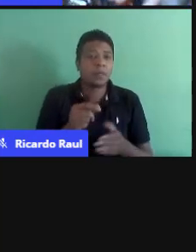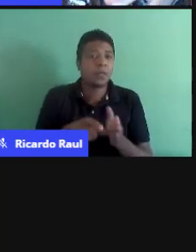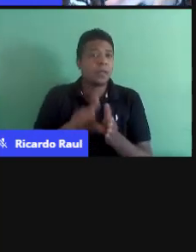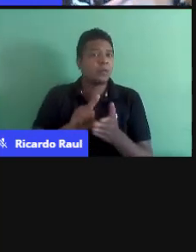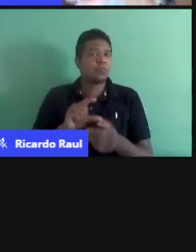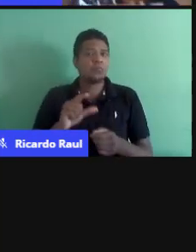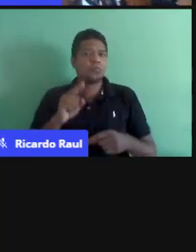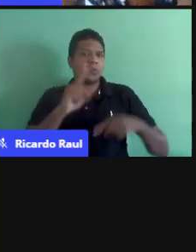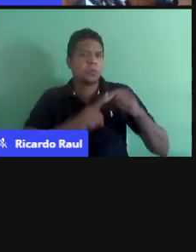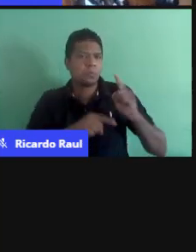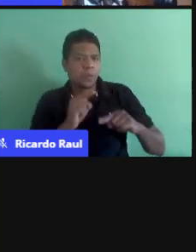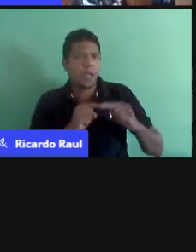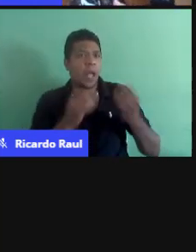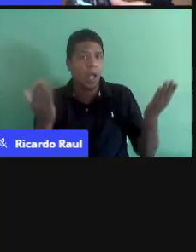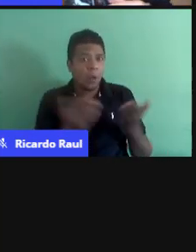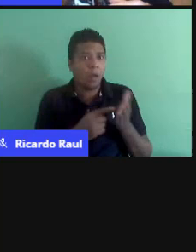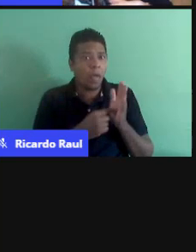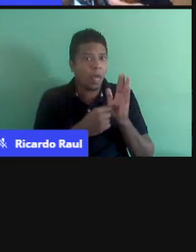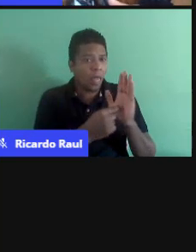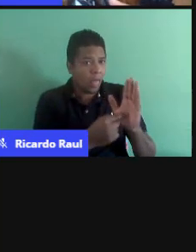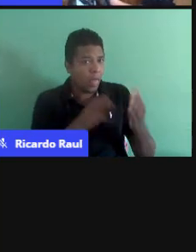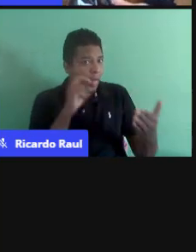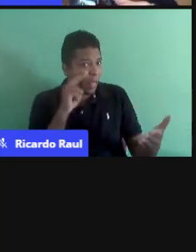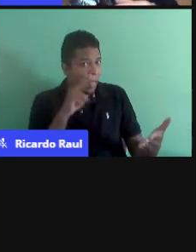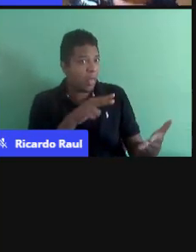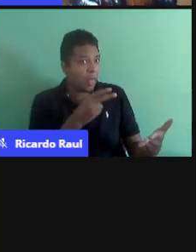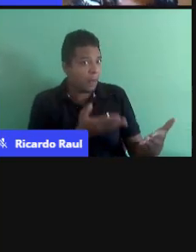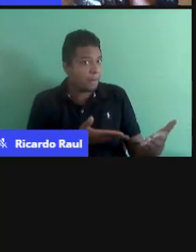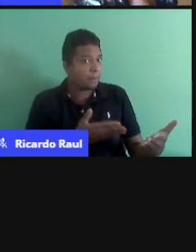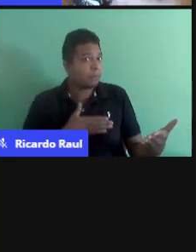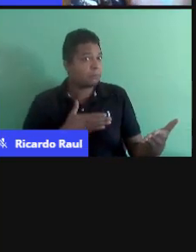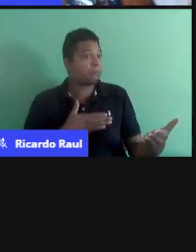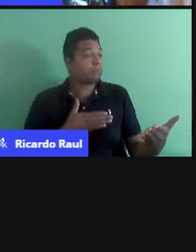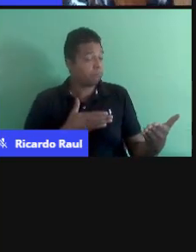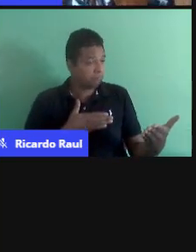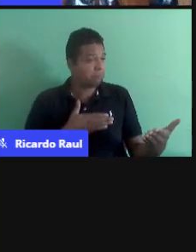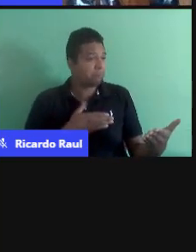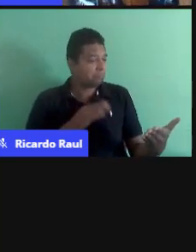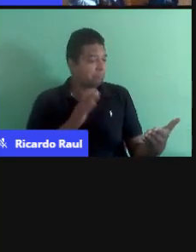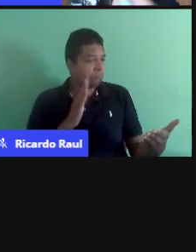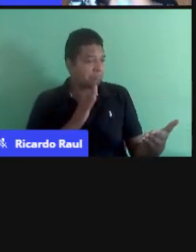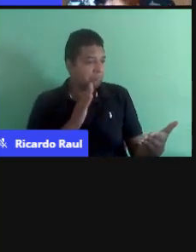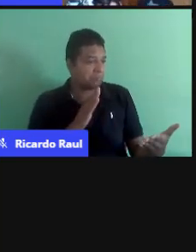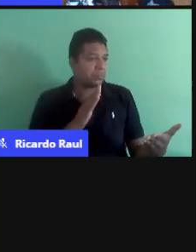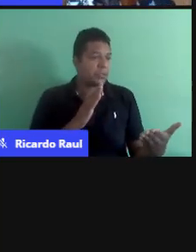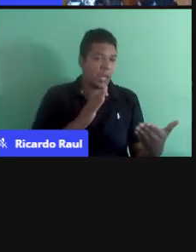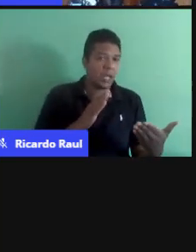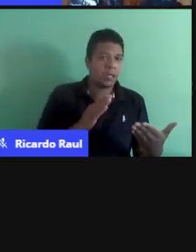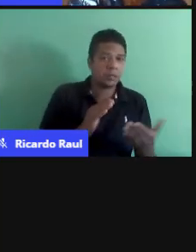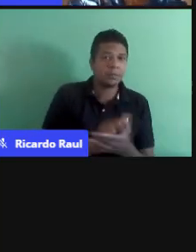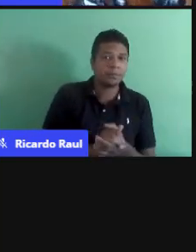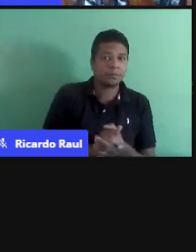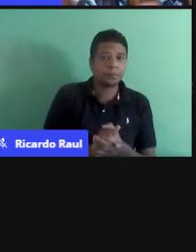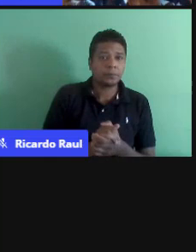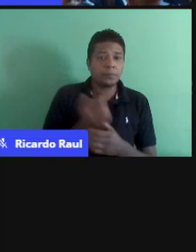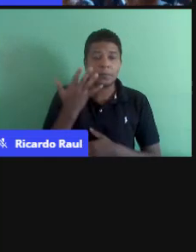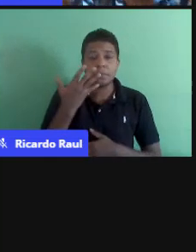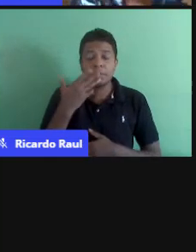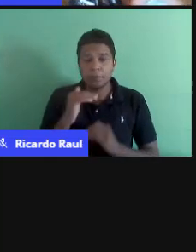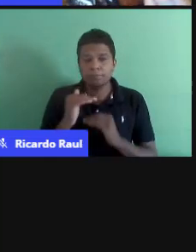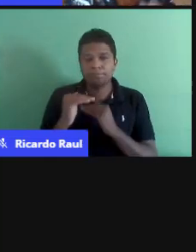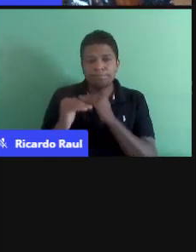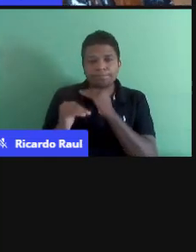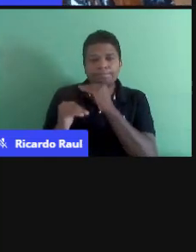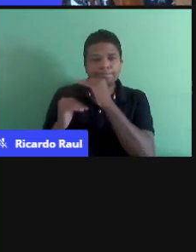que passam a aparecer nos desenhos das crianças. E um excelente caminho para fazer as crianças